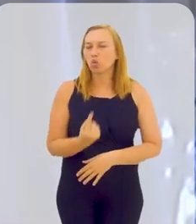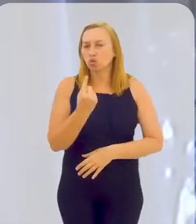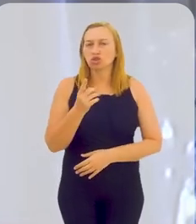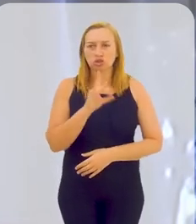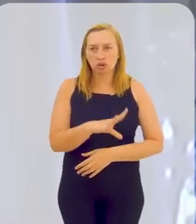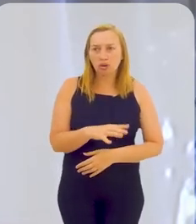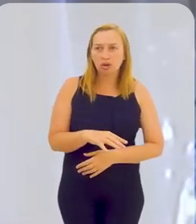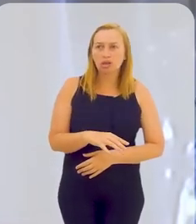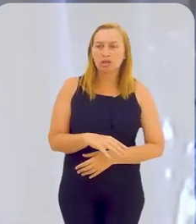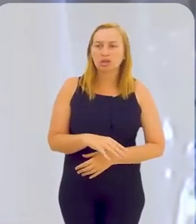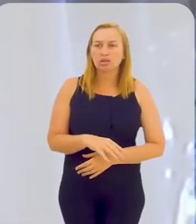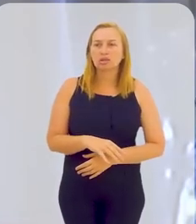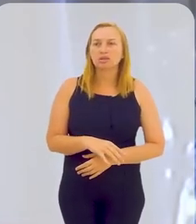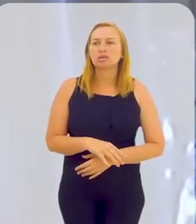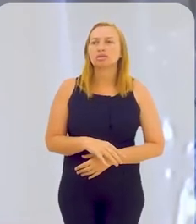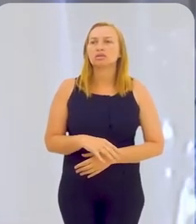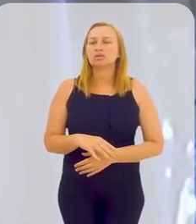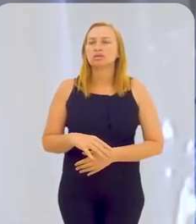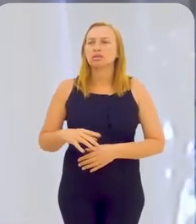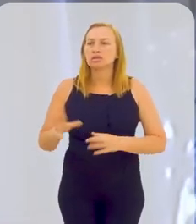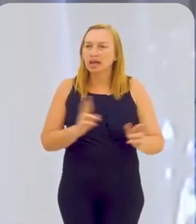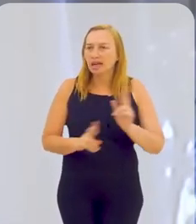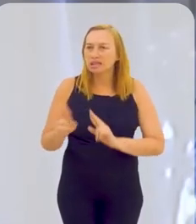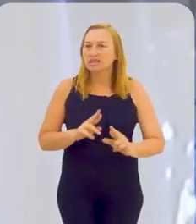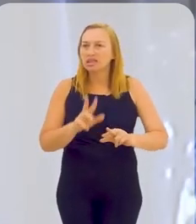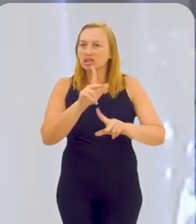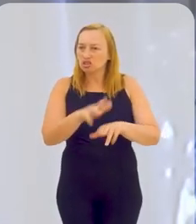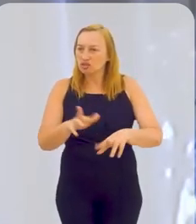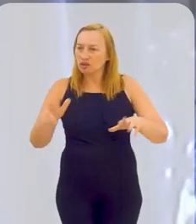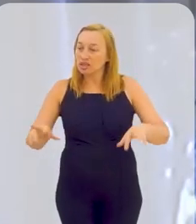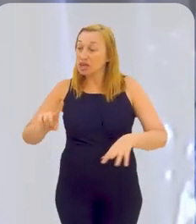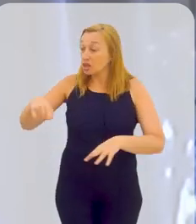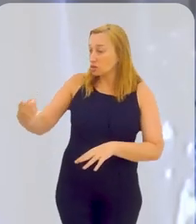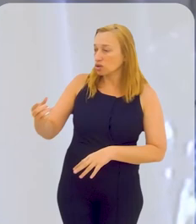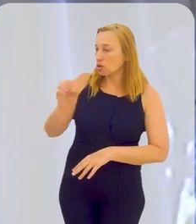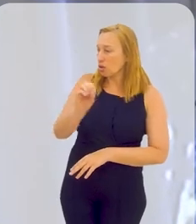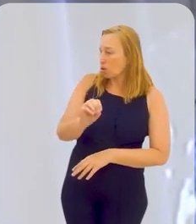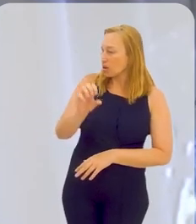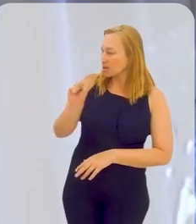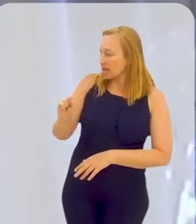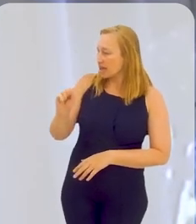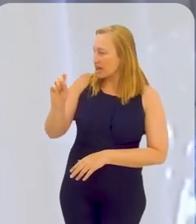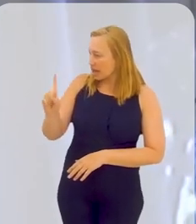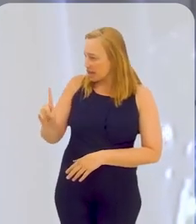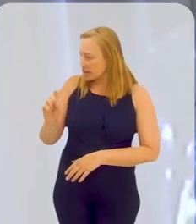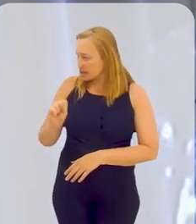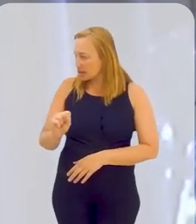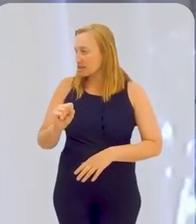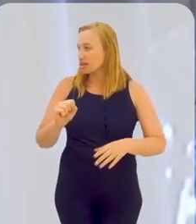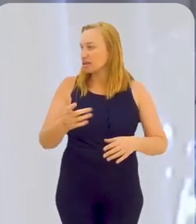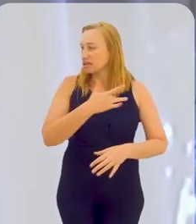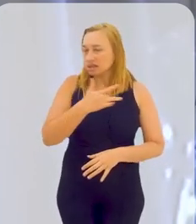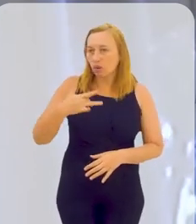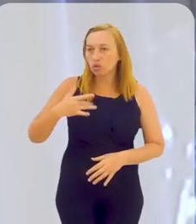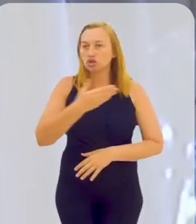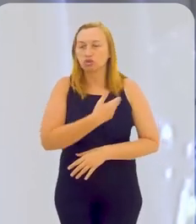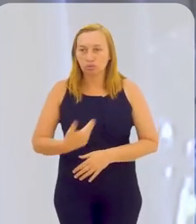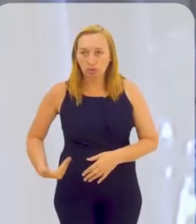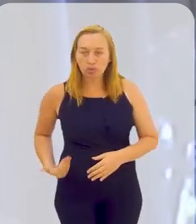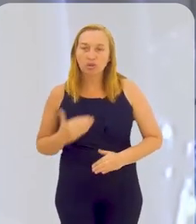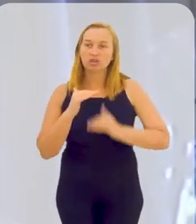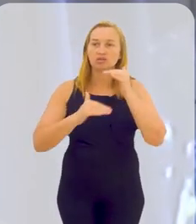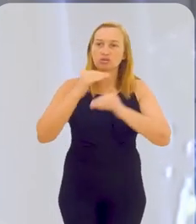seja a única. O saneamento está indiretamente relacionado a diversas outras ODS, porque saneamento, como eu disse, ele é saúde